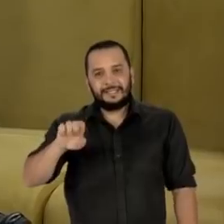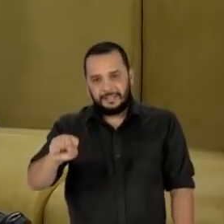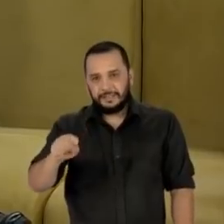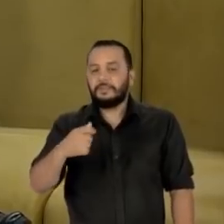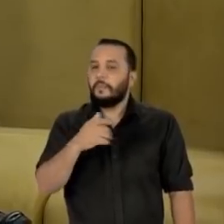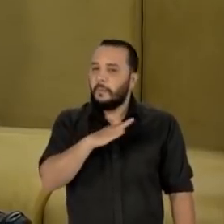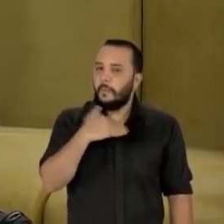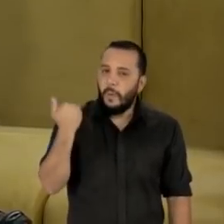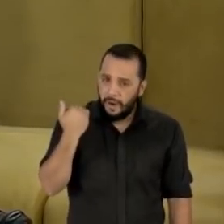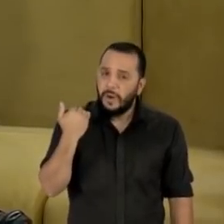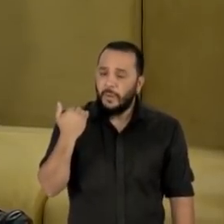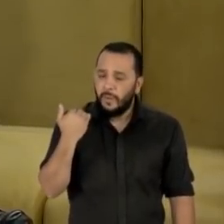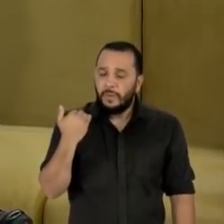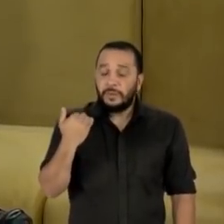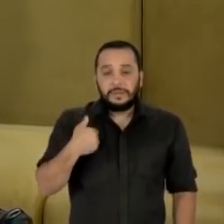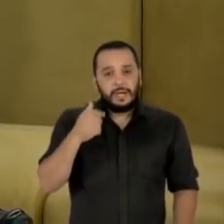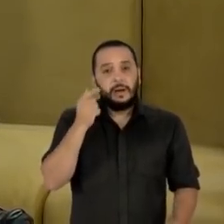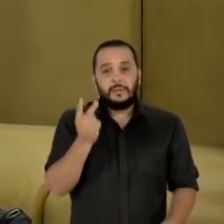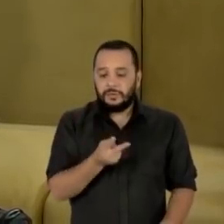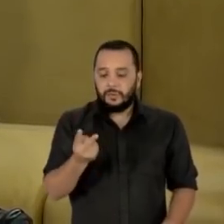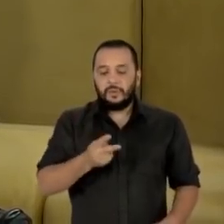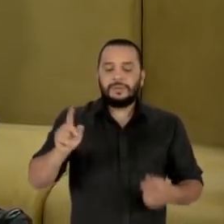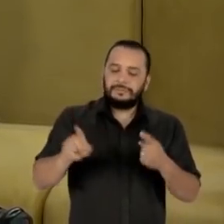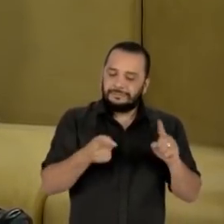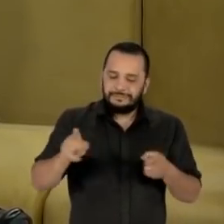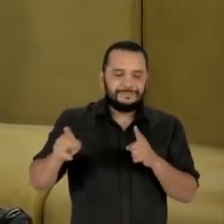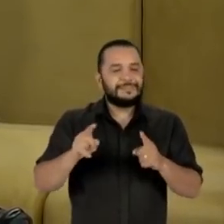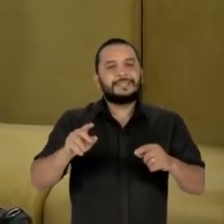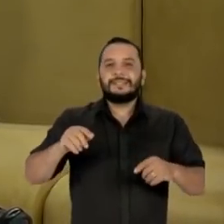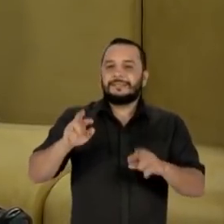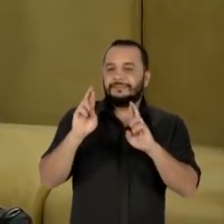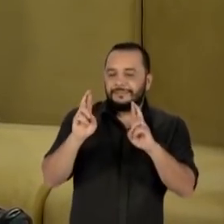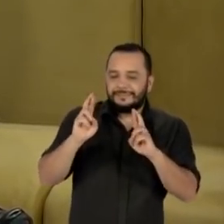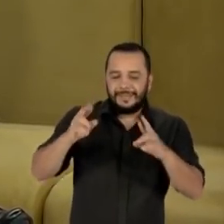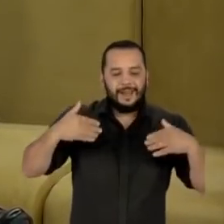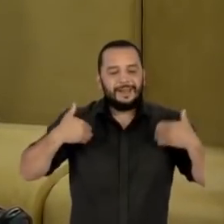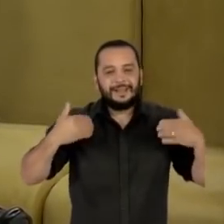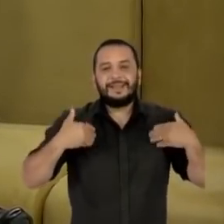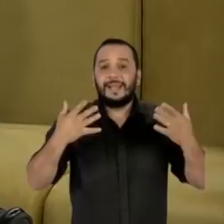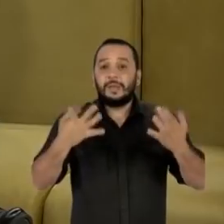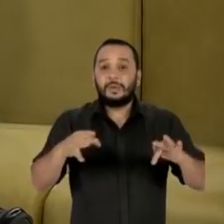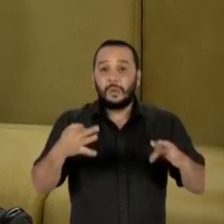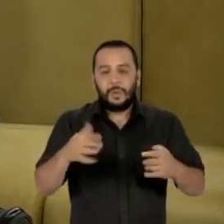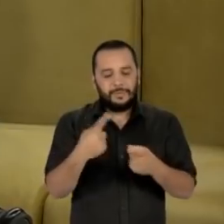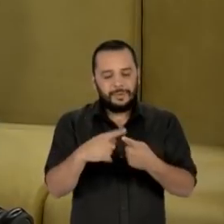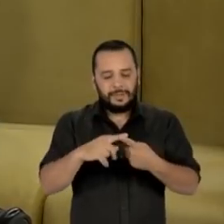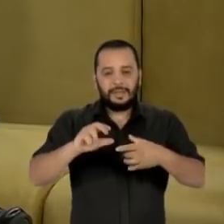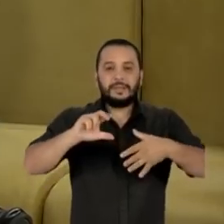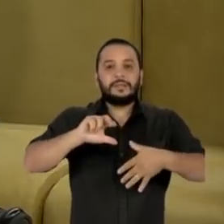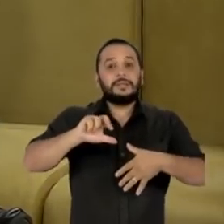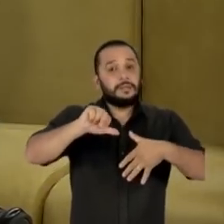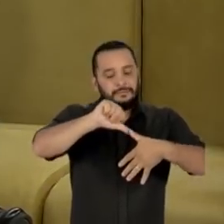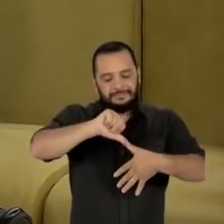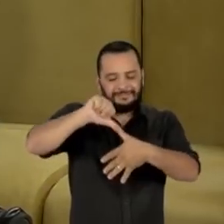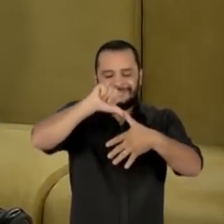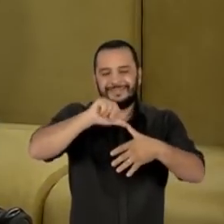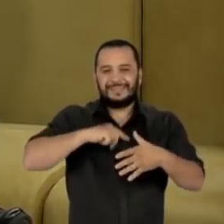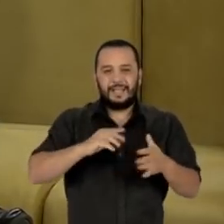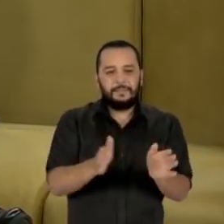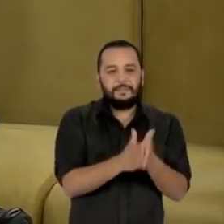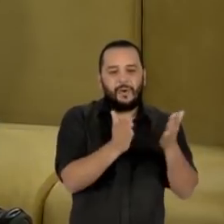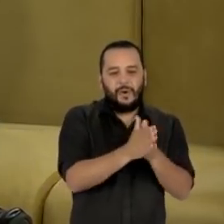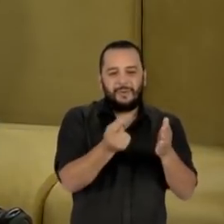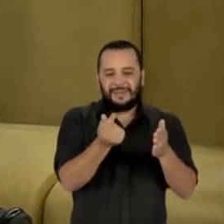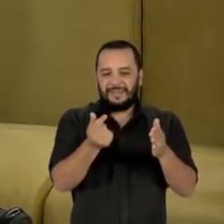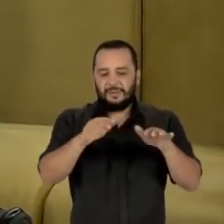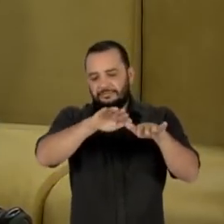duas mulheres deram versus vosso há esperanças amores alegrias e dores vividos no continente tão desigual quanto encantador de